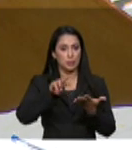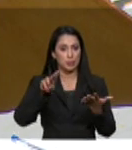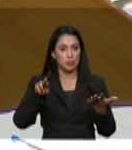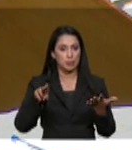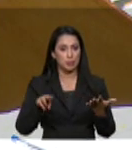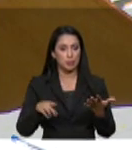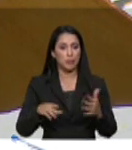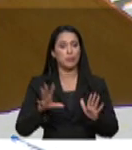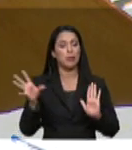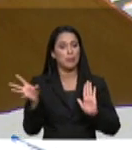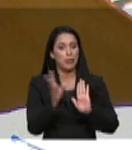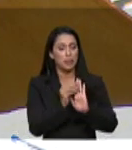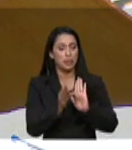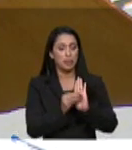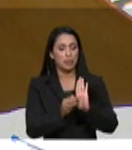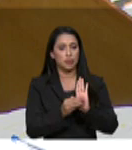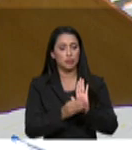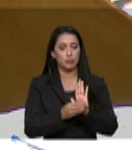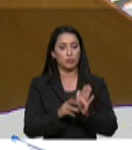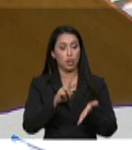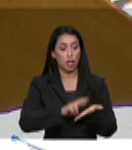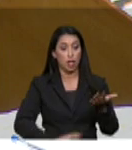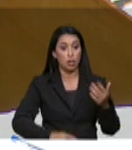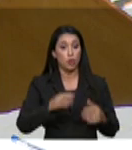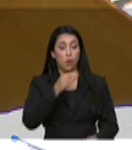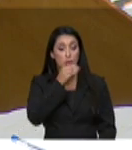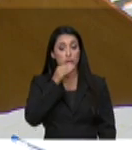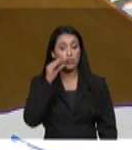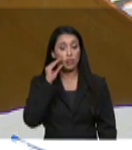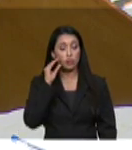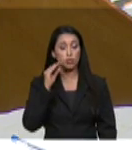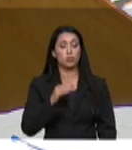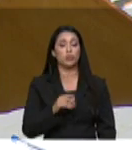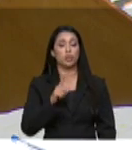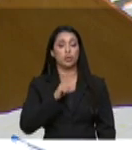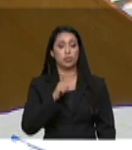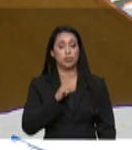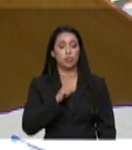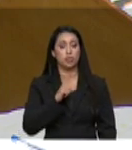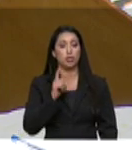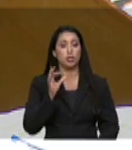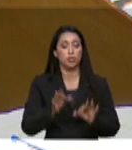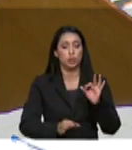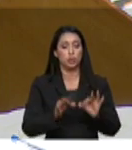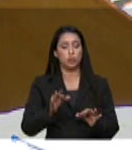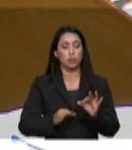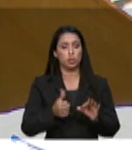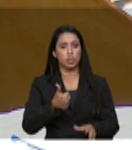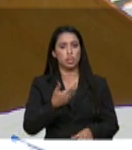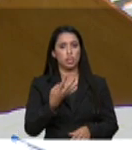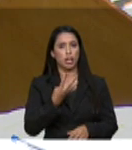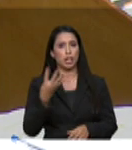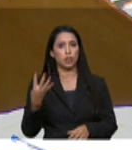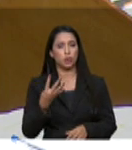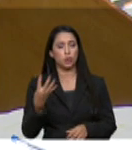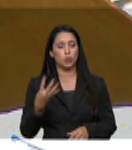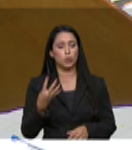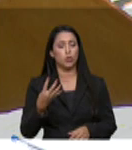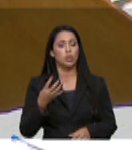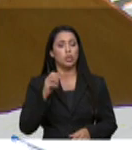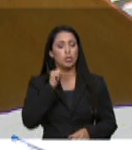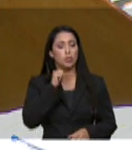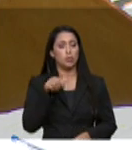imunidade material Império 110 de é relator Ministro Celso de Mello publicado no Diário de Justiça da União em Quatorze de Abril